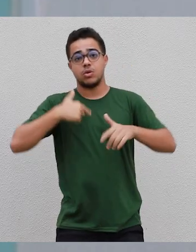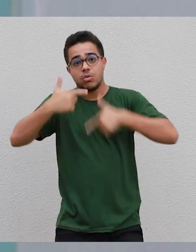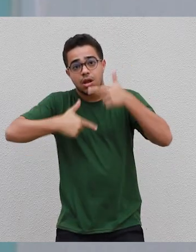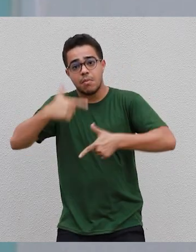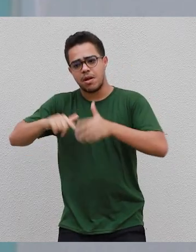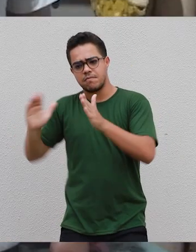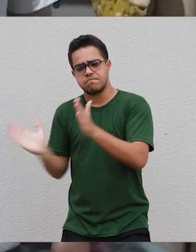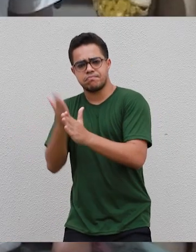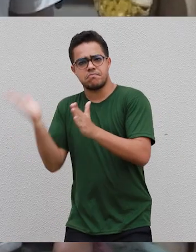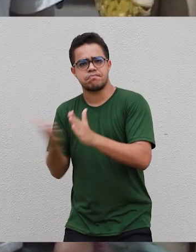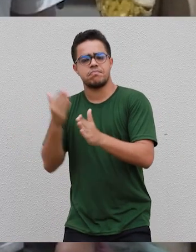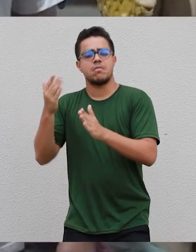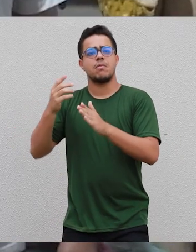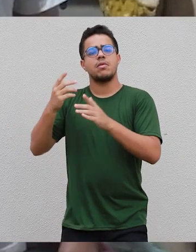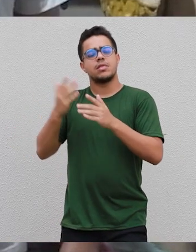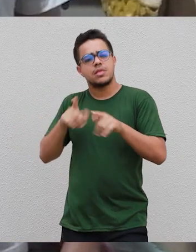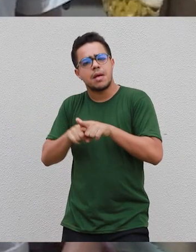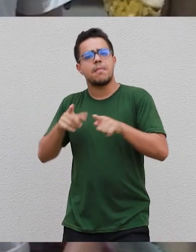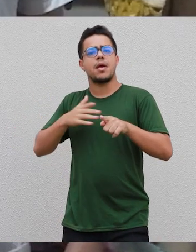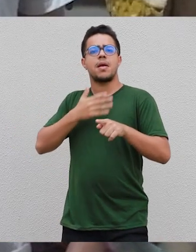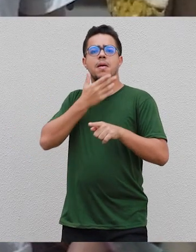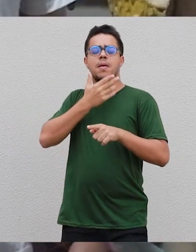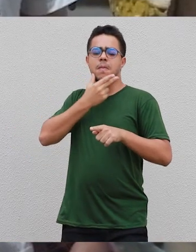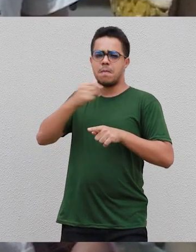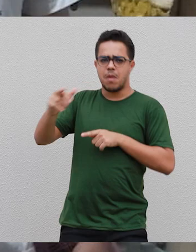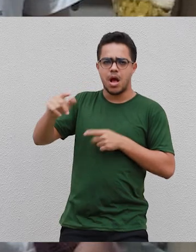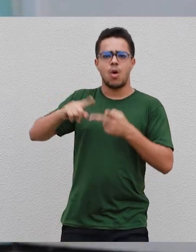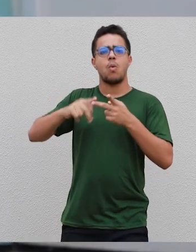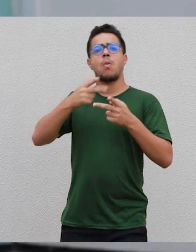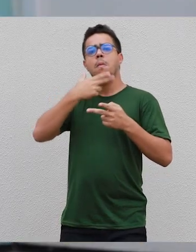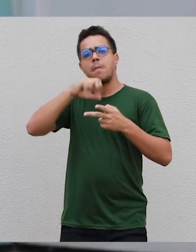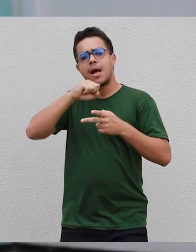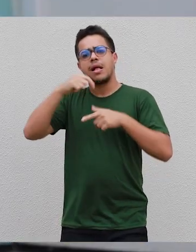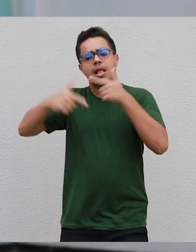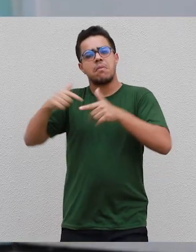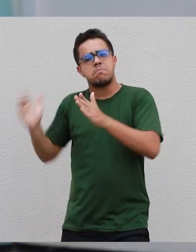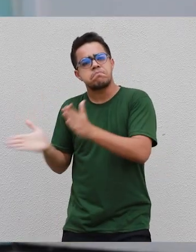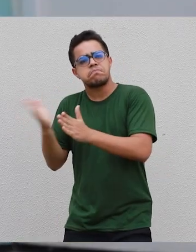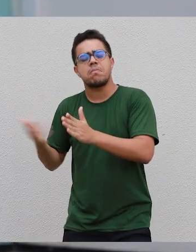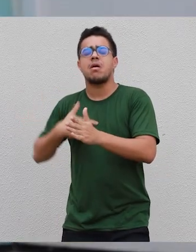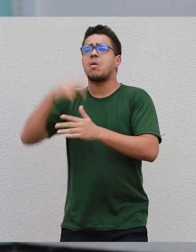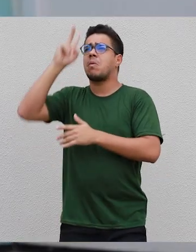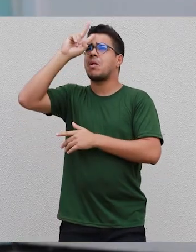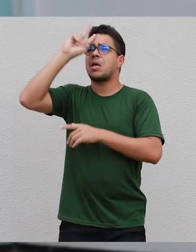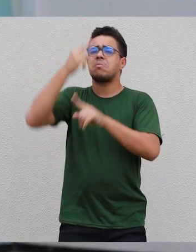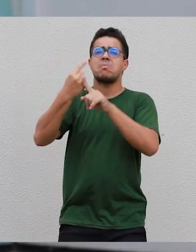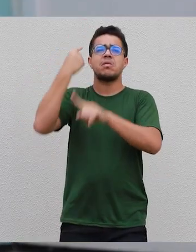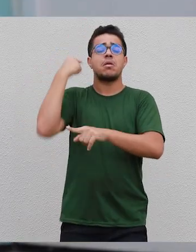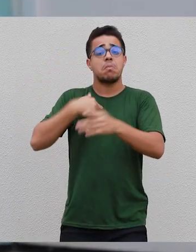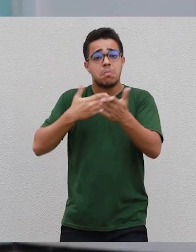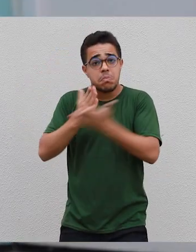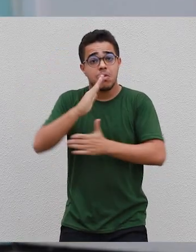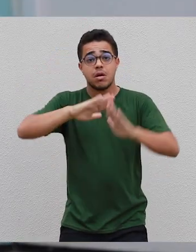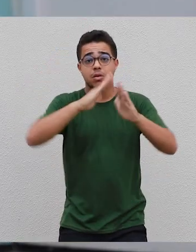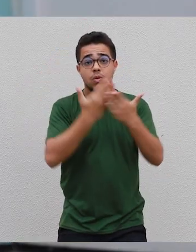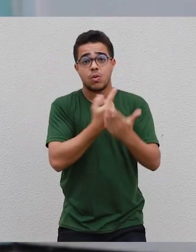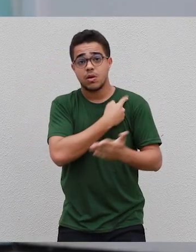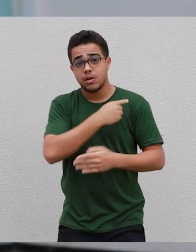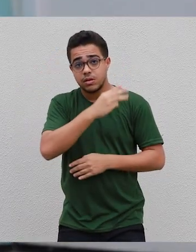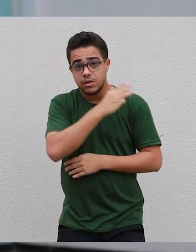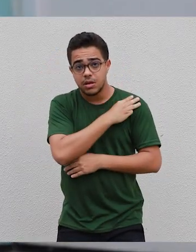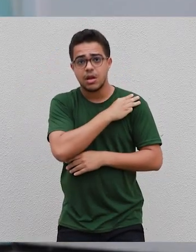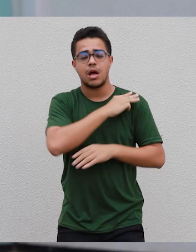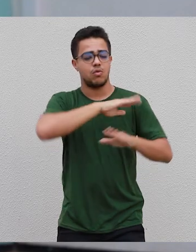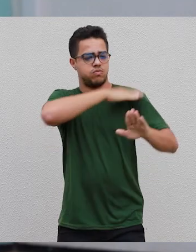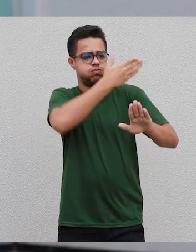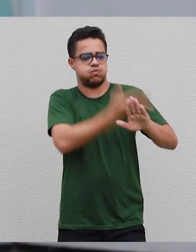de pedreiro. Meu irmão também trabalhava de pedreiro. Meu pai é pedreiro. Eu me lembro que, na época, eu cheguei a ser aprovado numa escola integral,